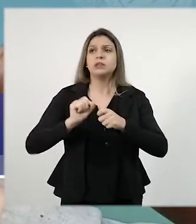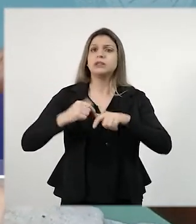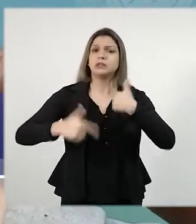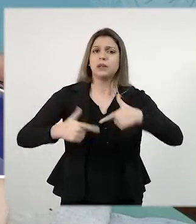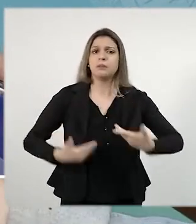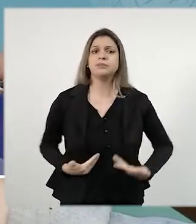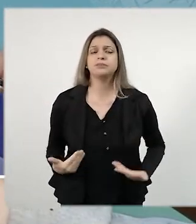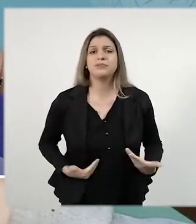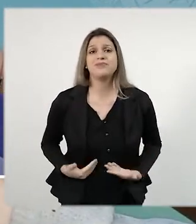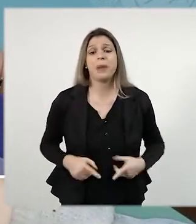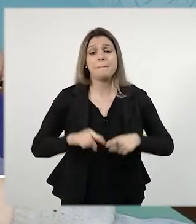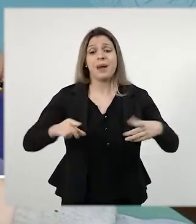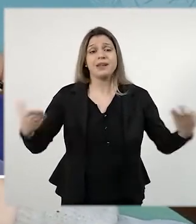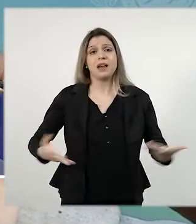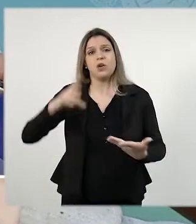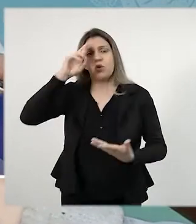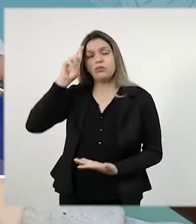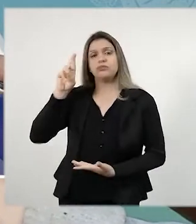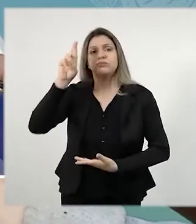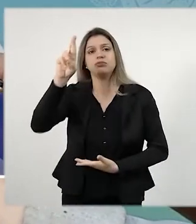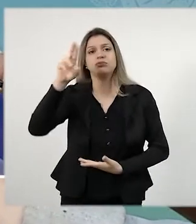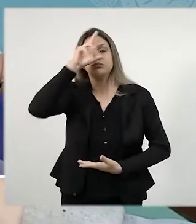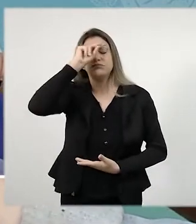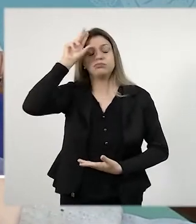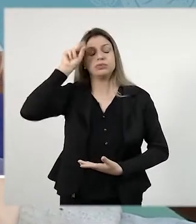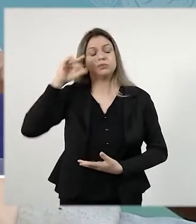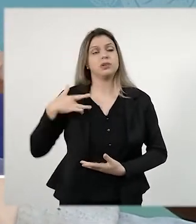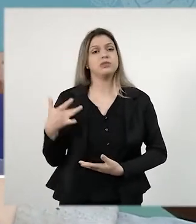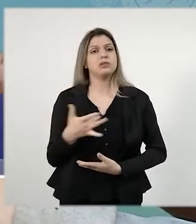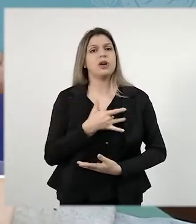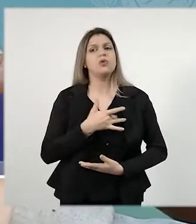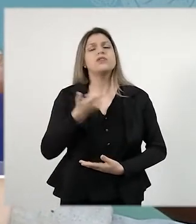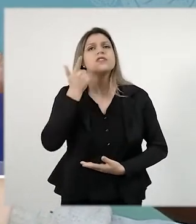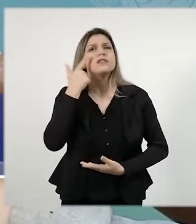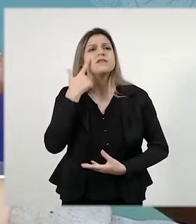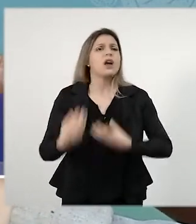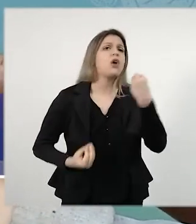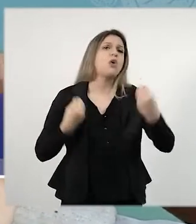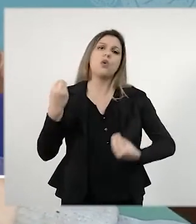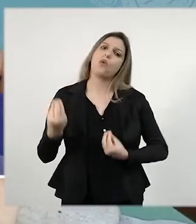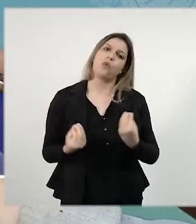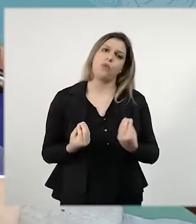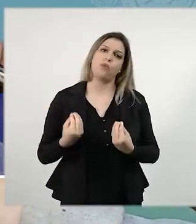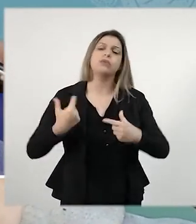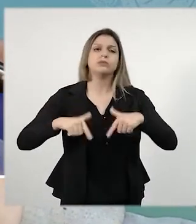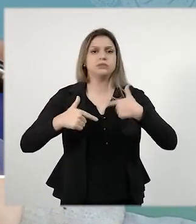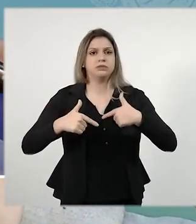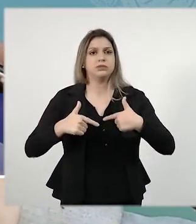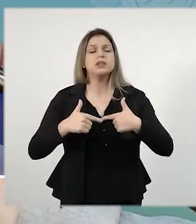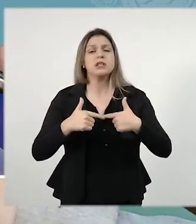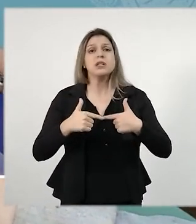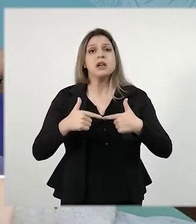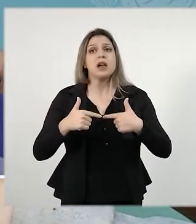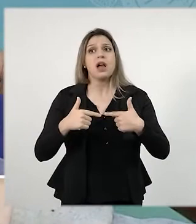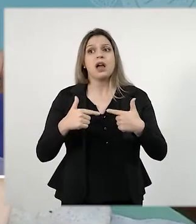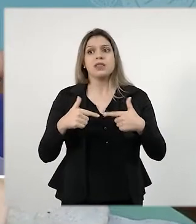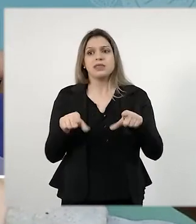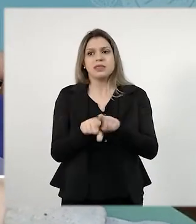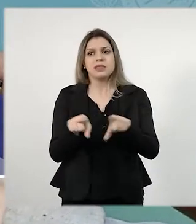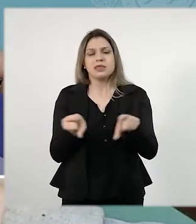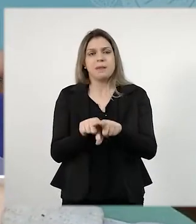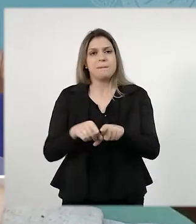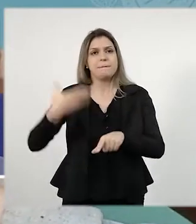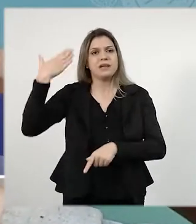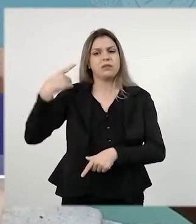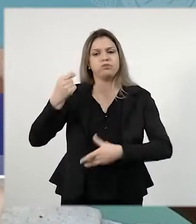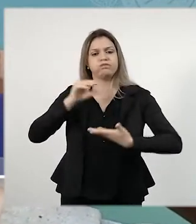esse serviço. Só que agora é o gestor municipal de saúde que vai definir como que isso vai funcionar. E o